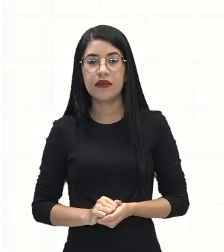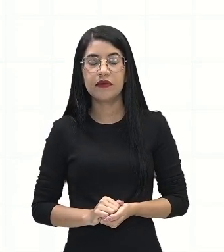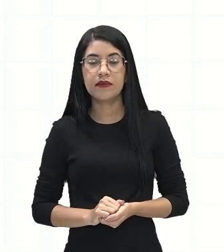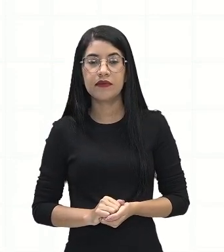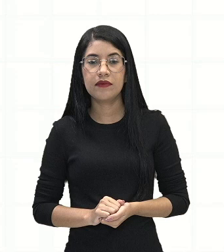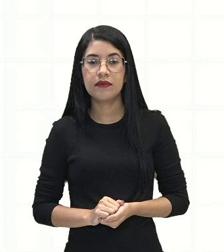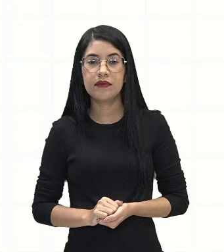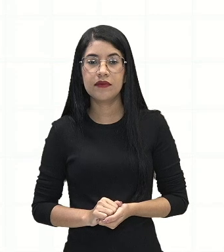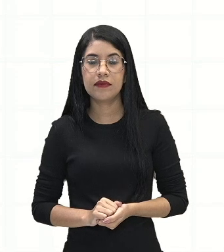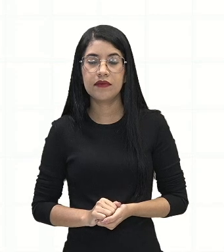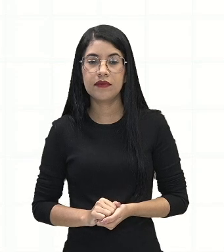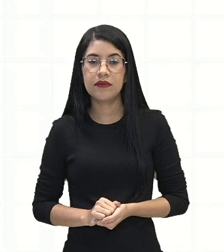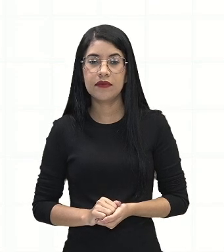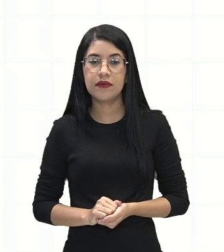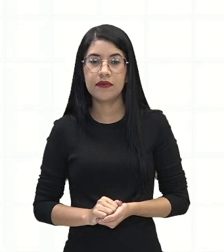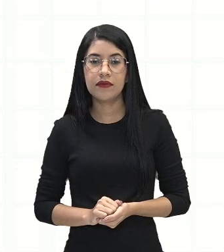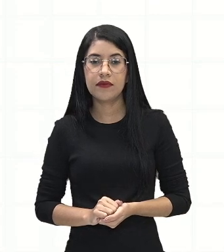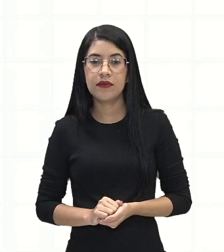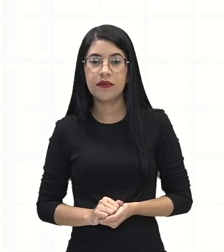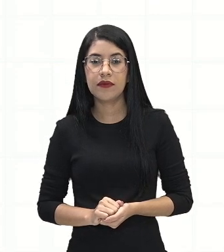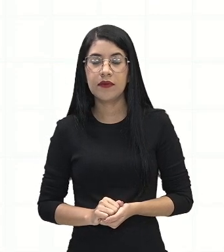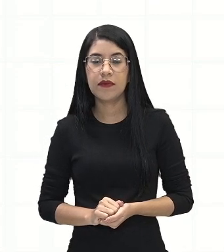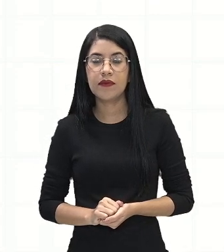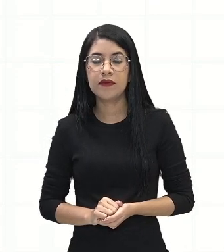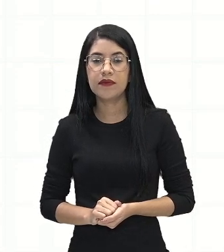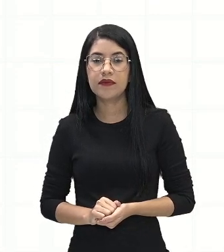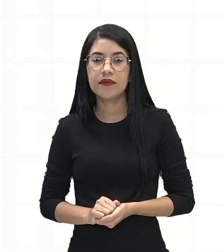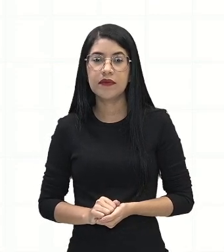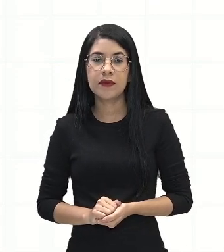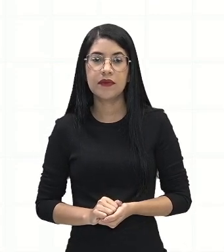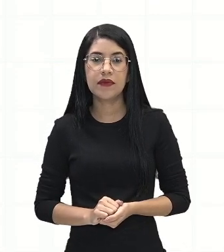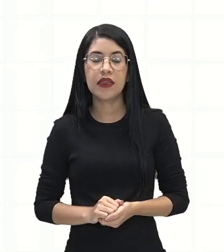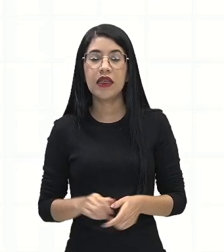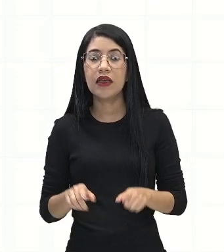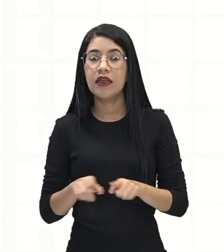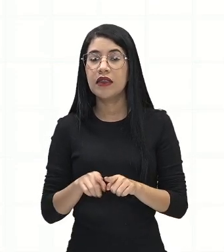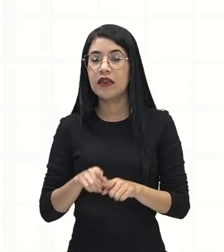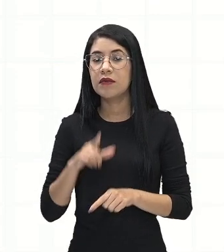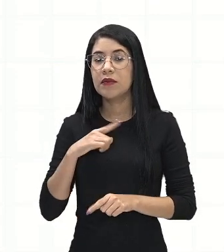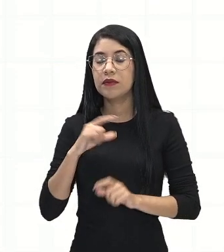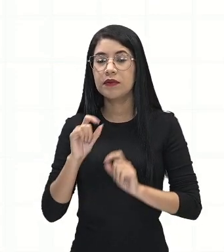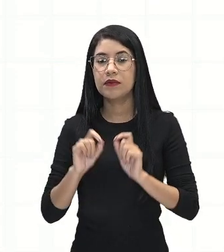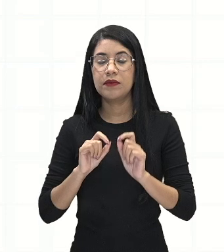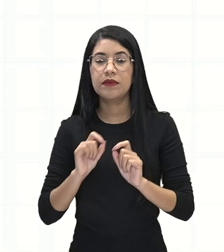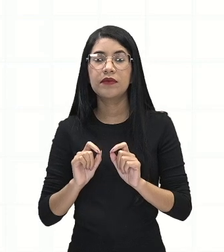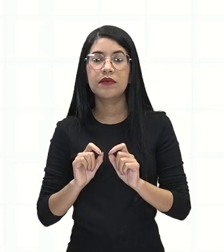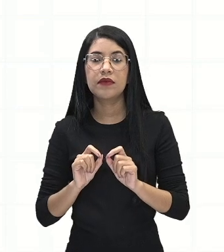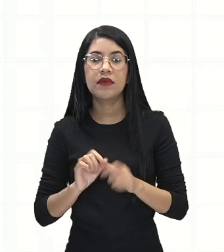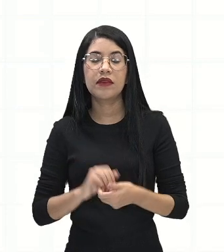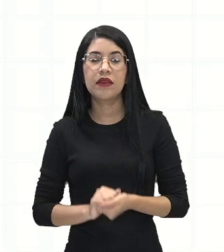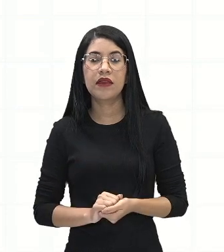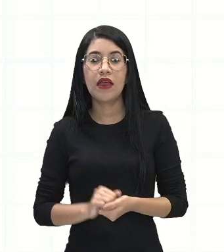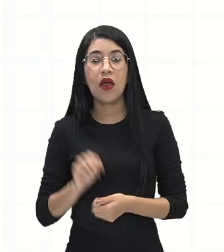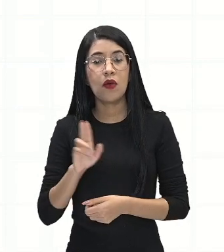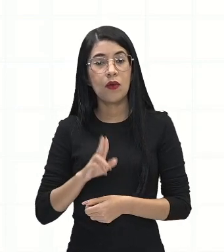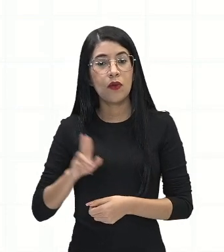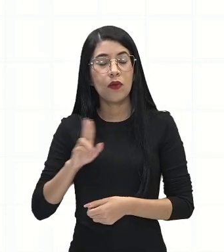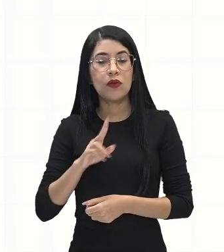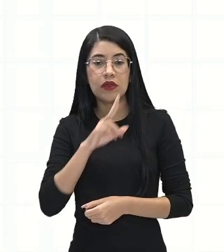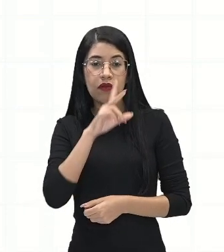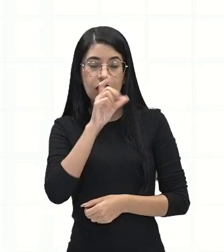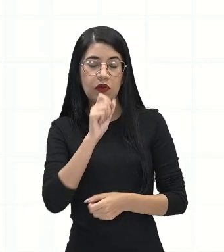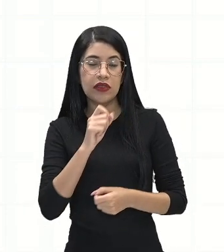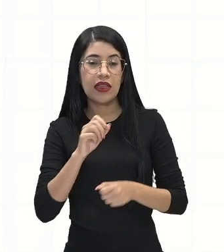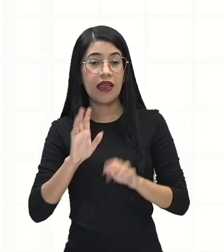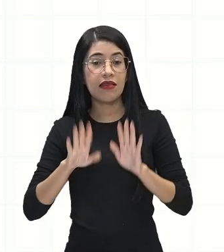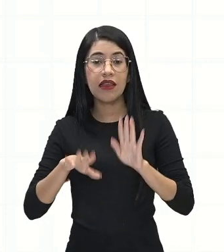é isso que ele está falando aí, né, nessa distância. E aí nós temos, olha só, que a aplicação da força potente vai